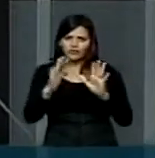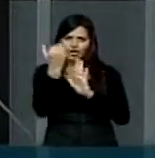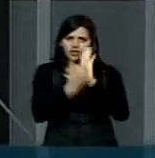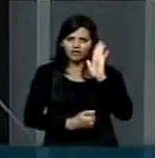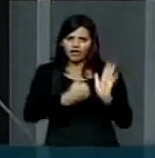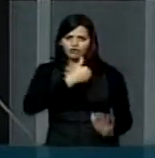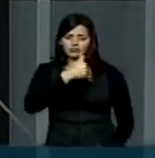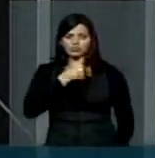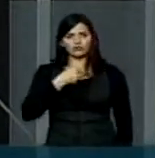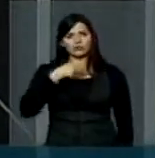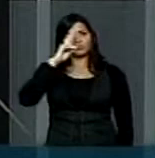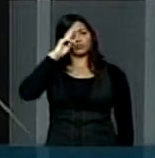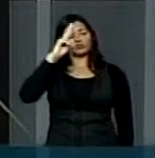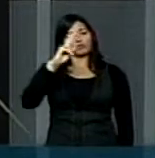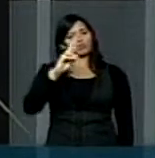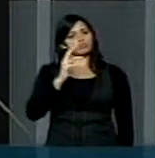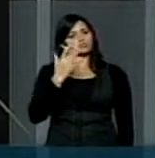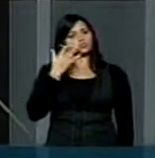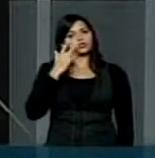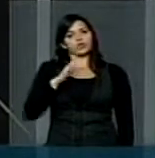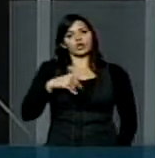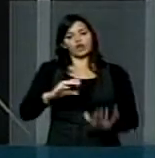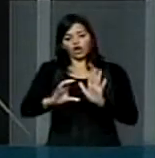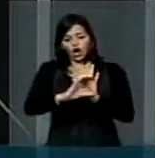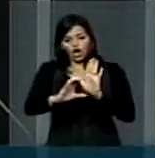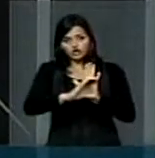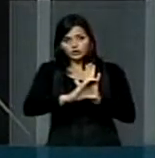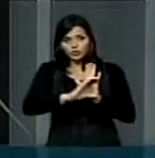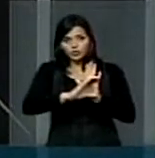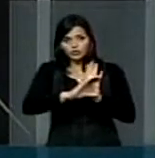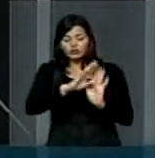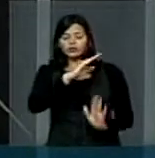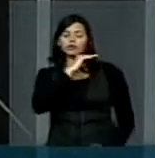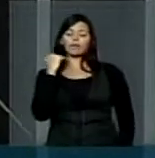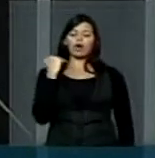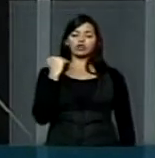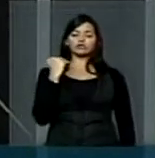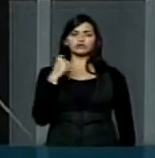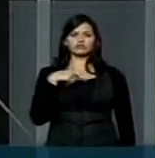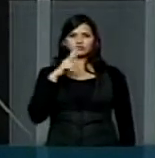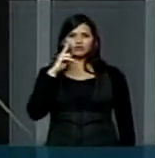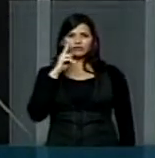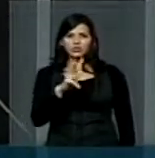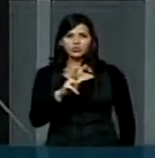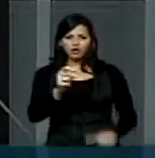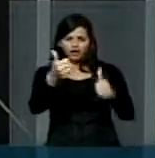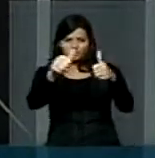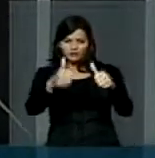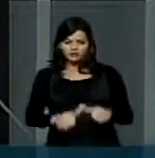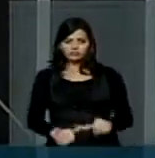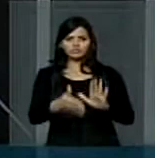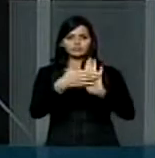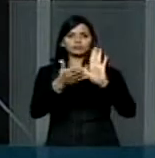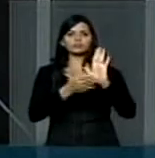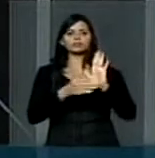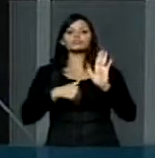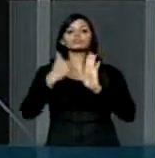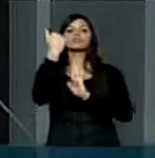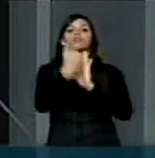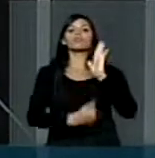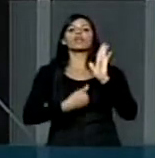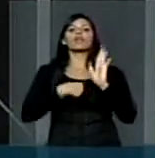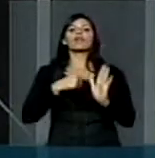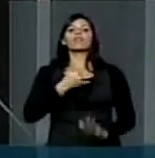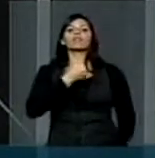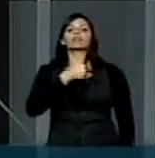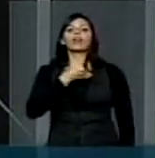eu não sei se já observou neste Código da Morte, deputado Tami, a proposta de se reduzir a idade